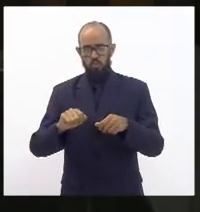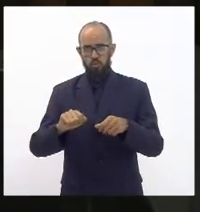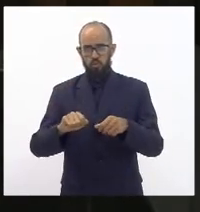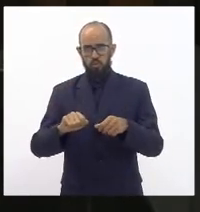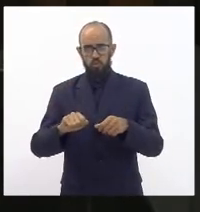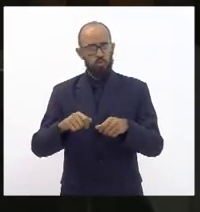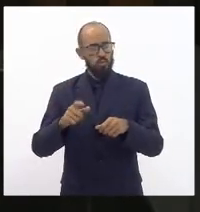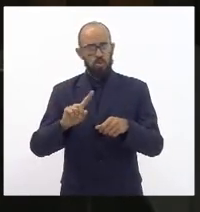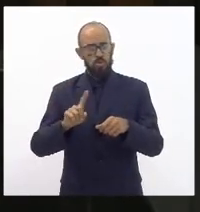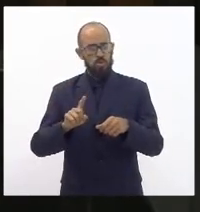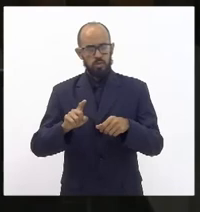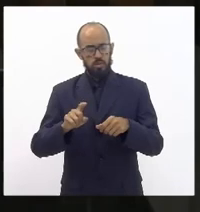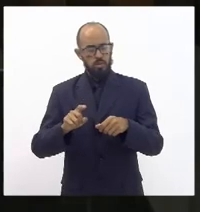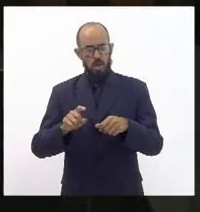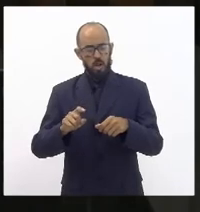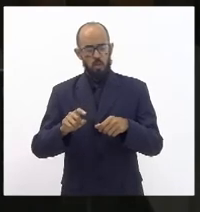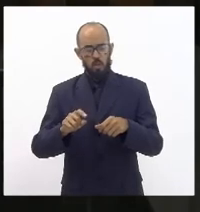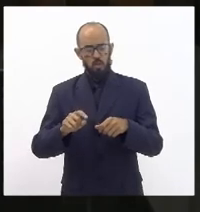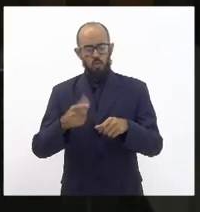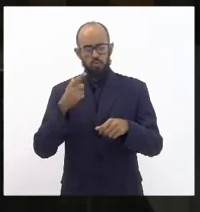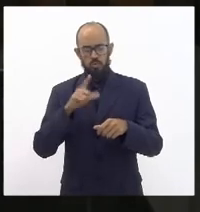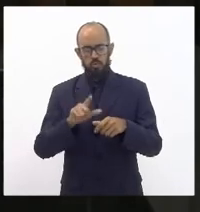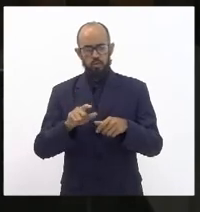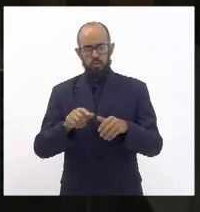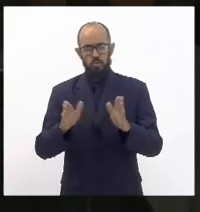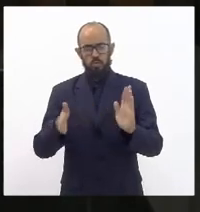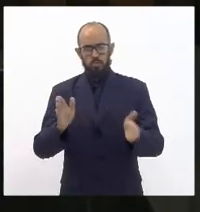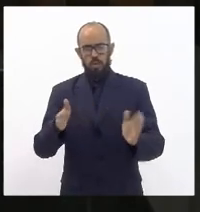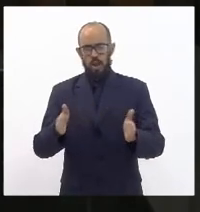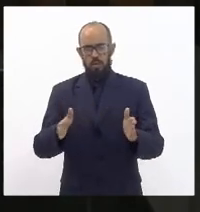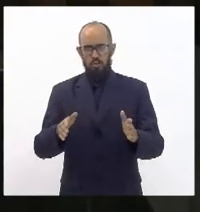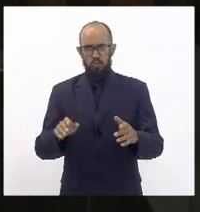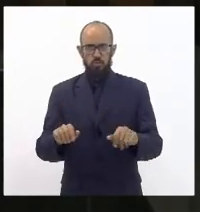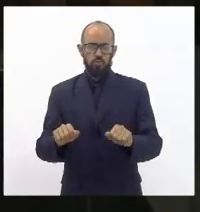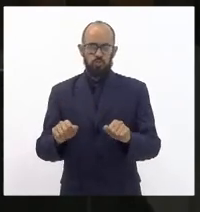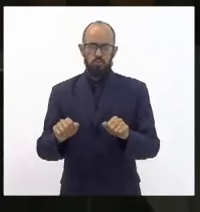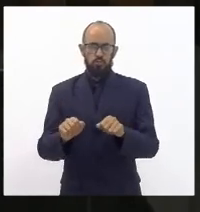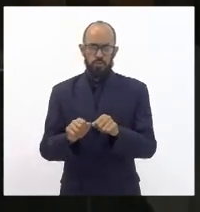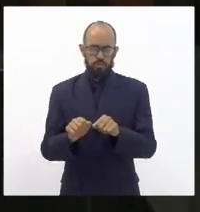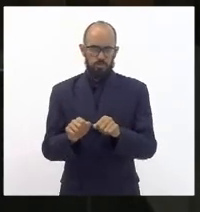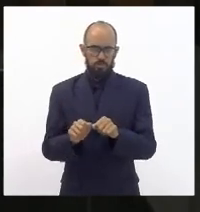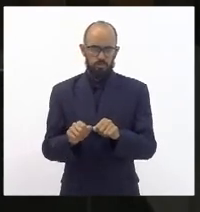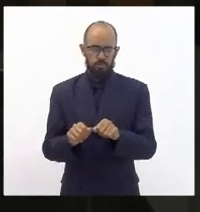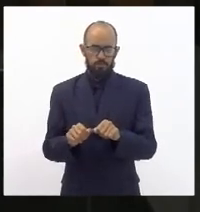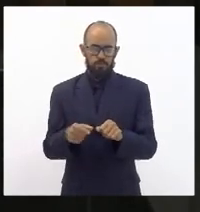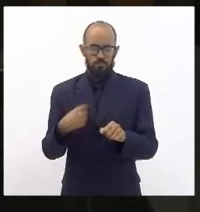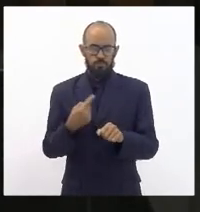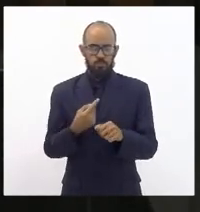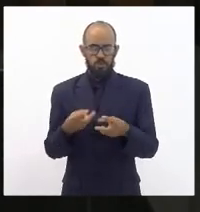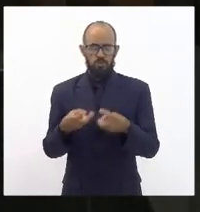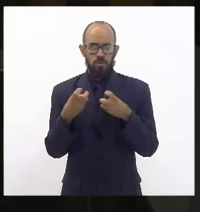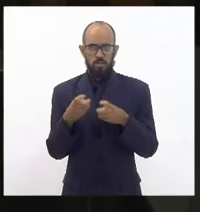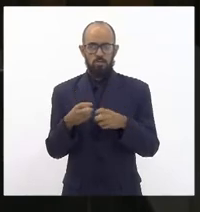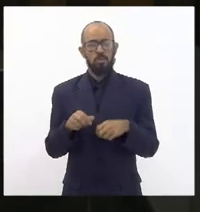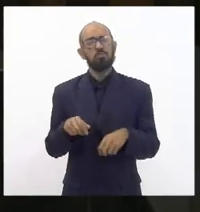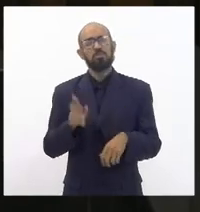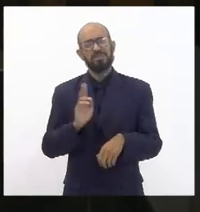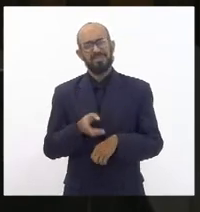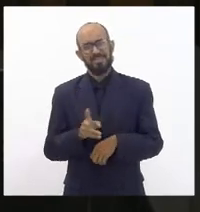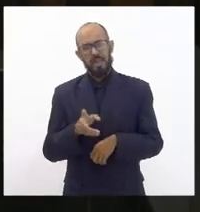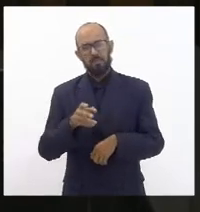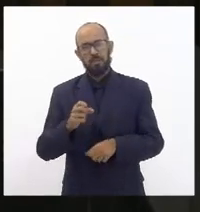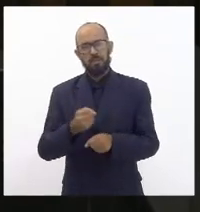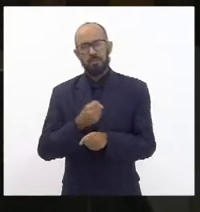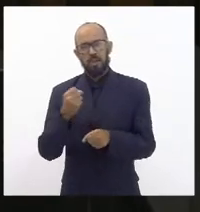grael não cumprindo os prazos determinados provavelmente é uma obra tem aditivo e a gente vê sistematicamente que